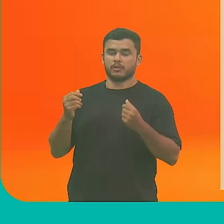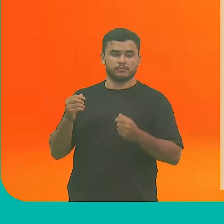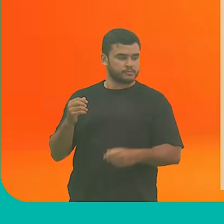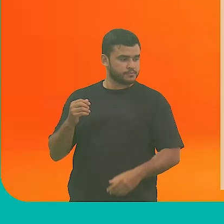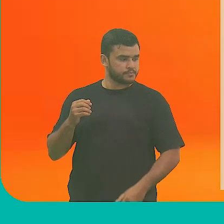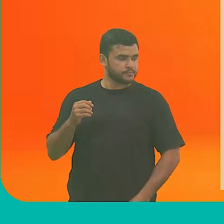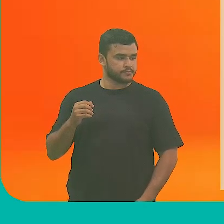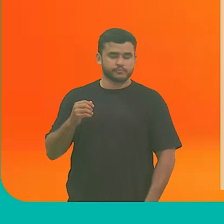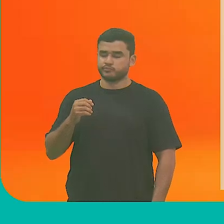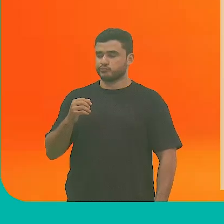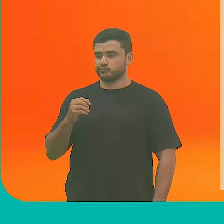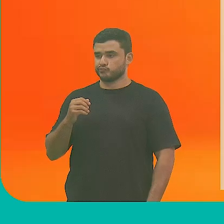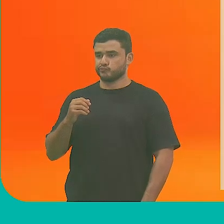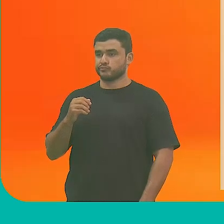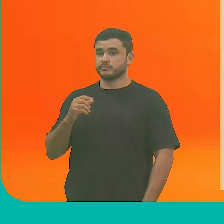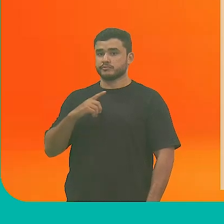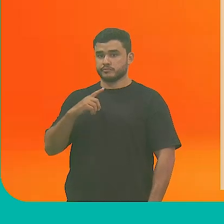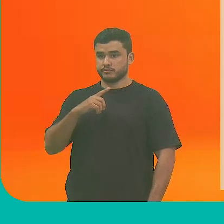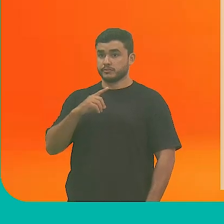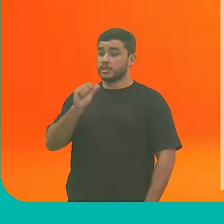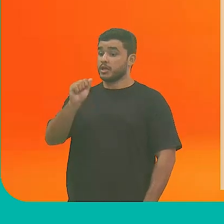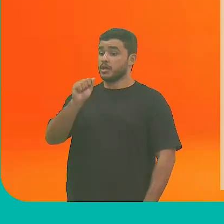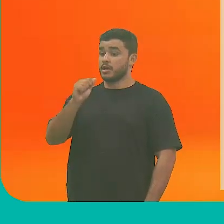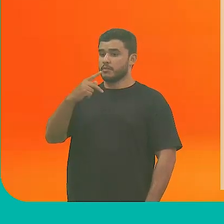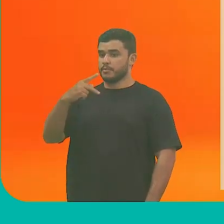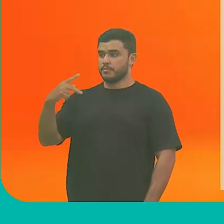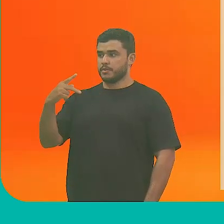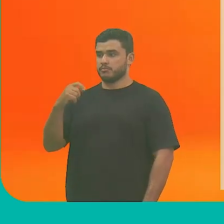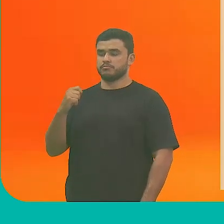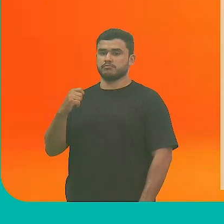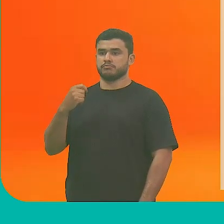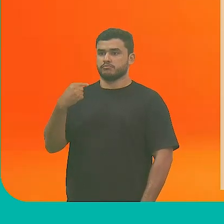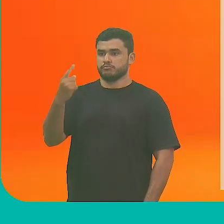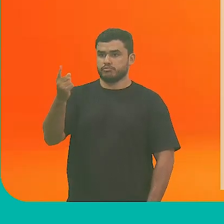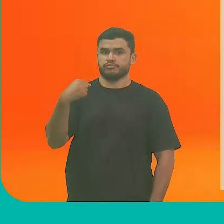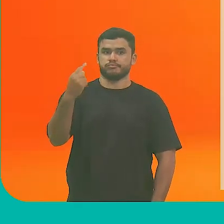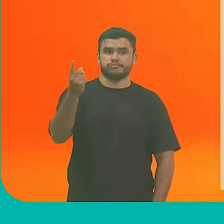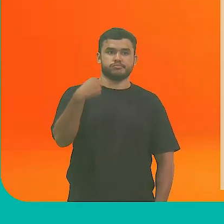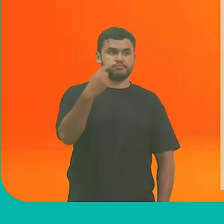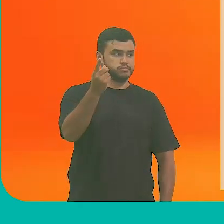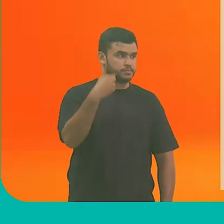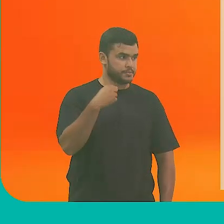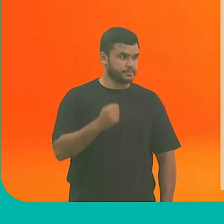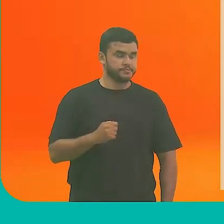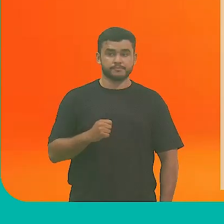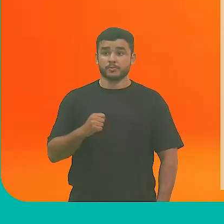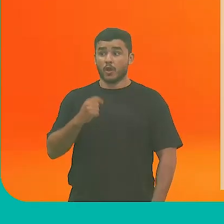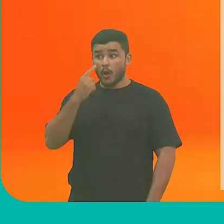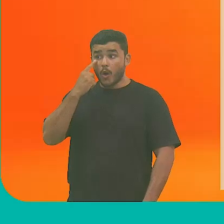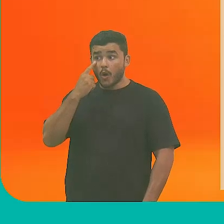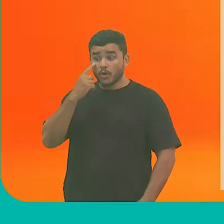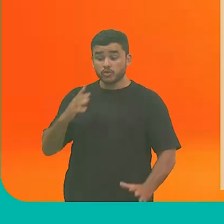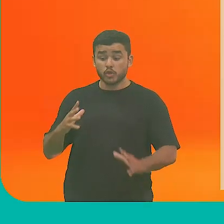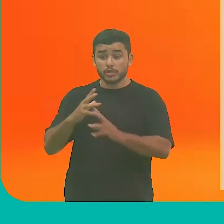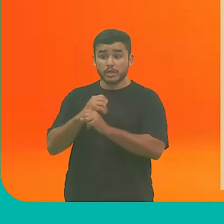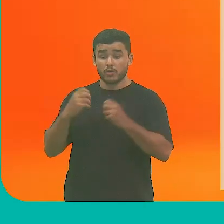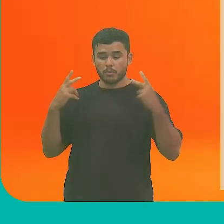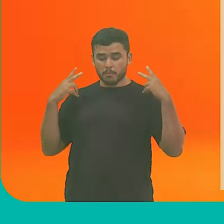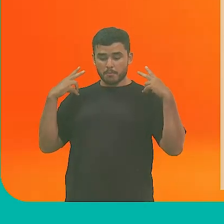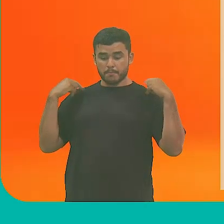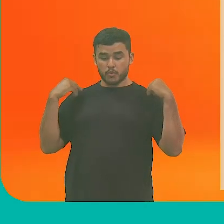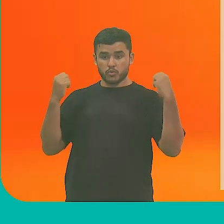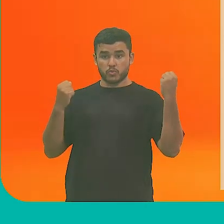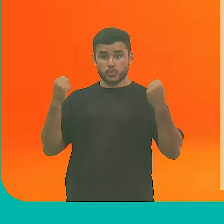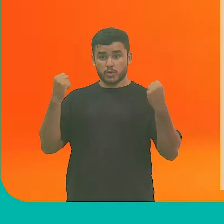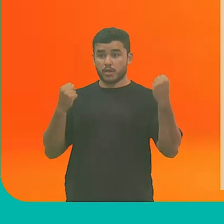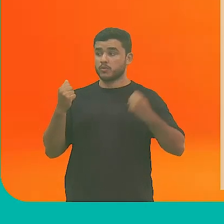dia, foi gerado um relatório por meio de um gráfico de barras, no qual se